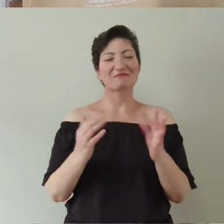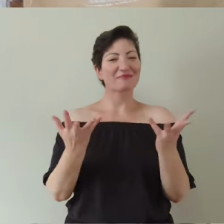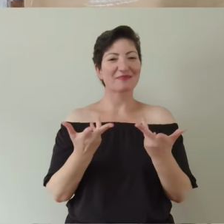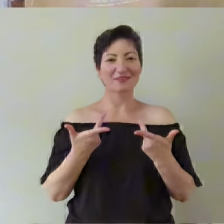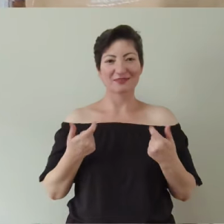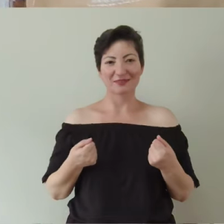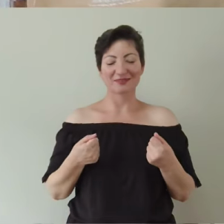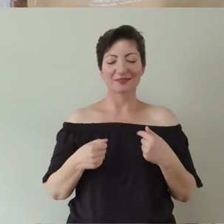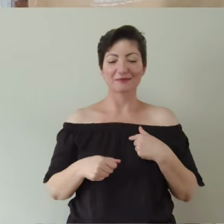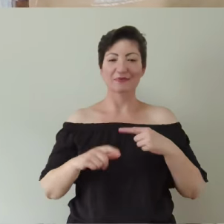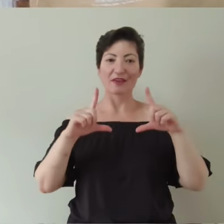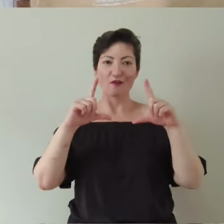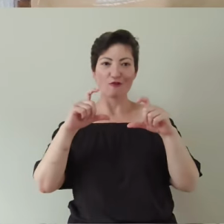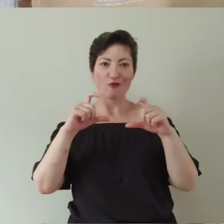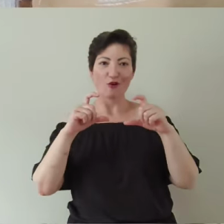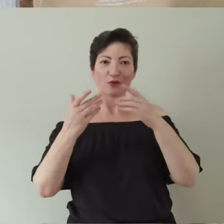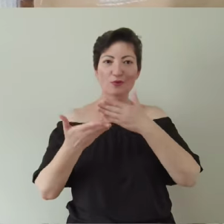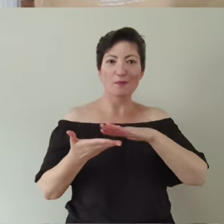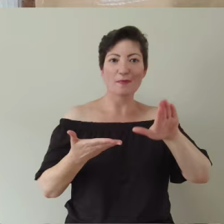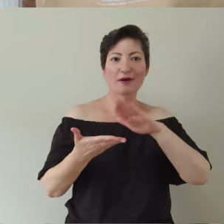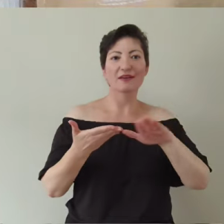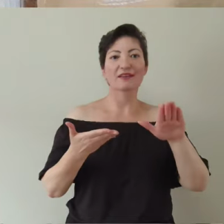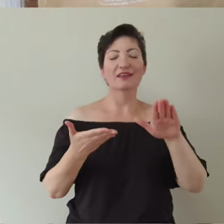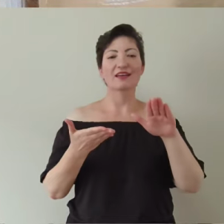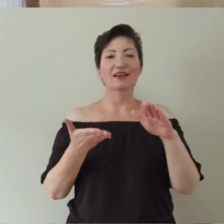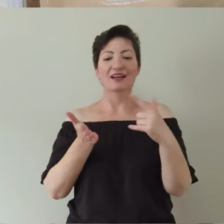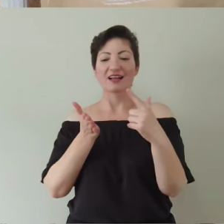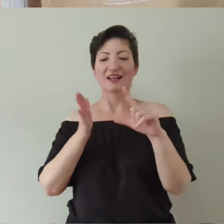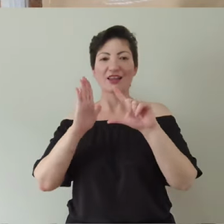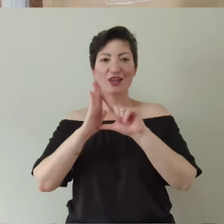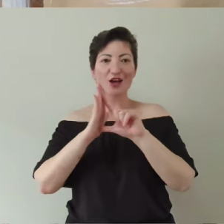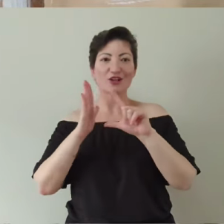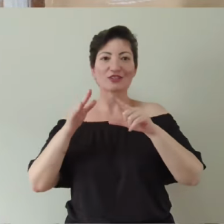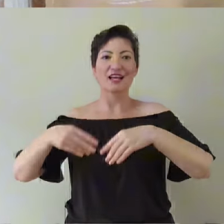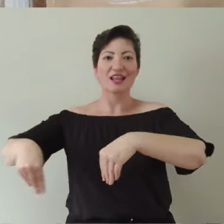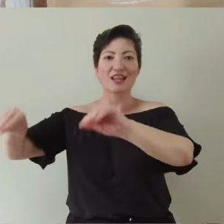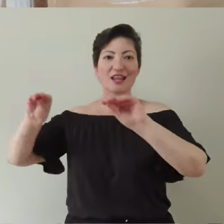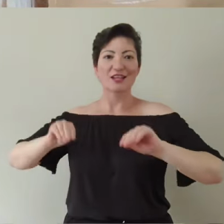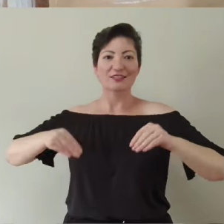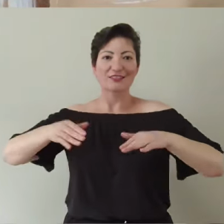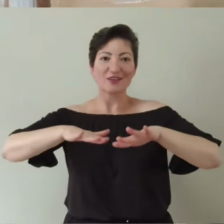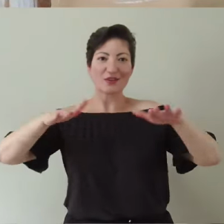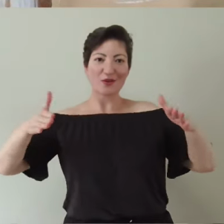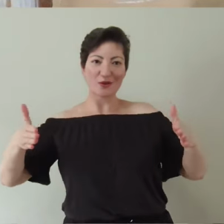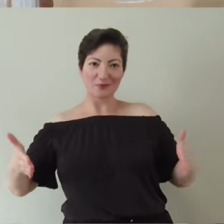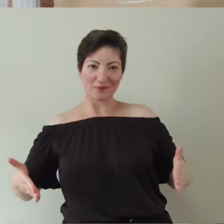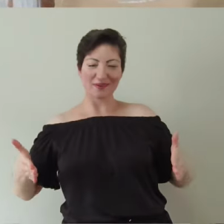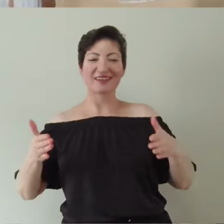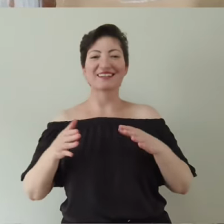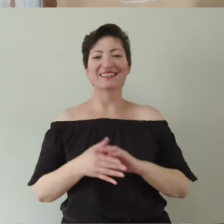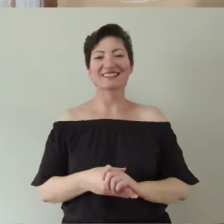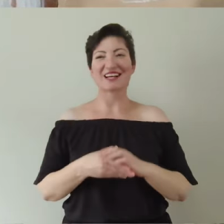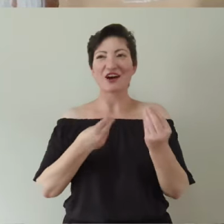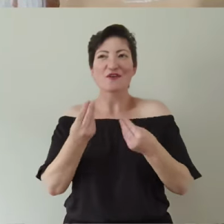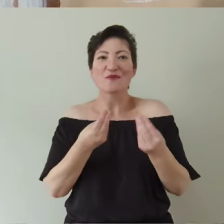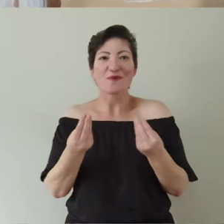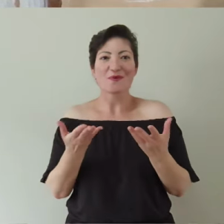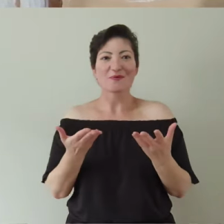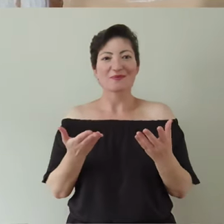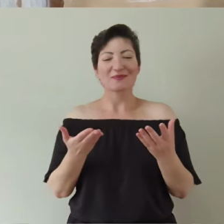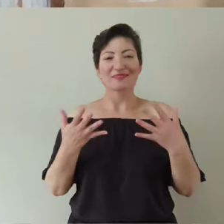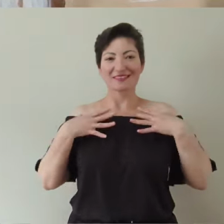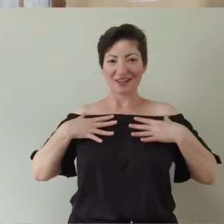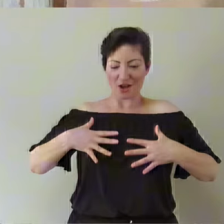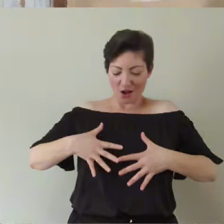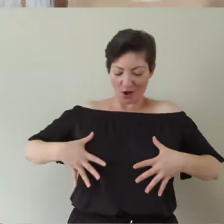eu lembro que eu mandava foto para vocês das lojas de lençol e toalha de mesa. E aí, qual toalha de mesa que a gente vai fazer?